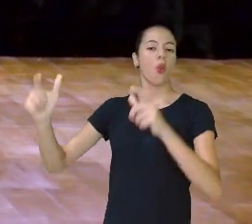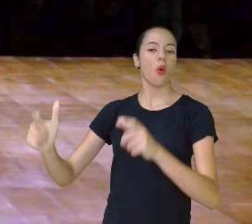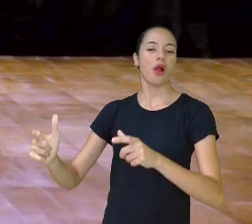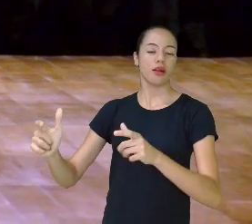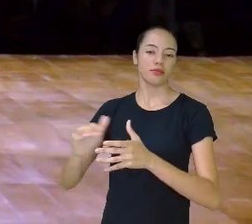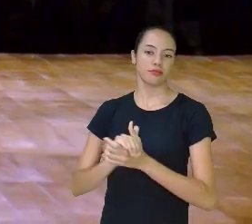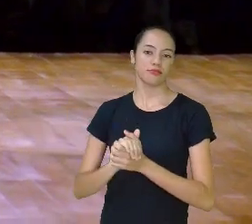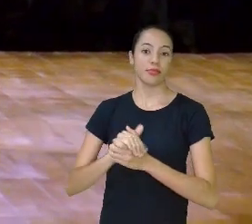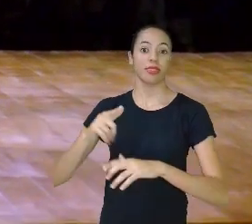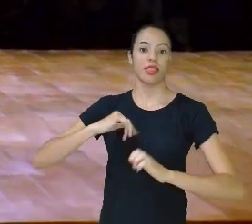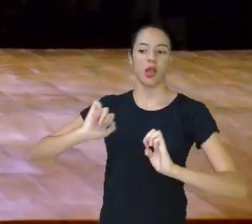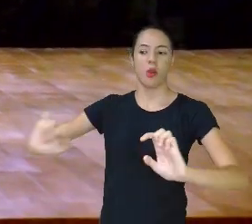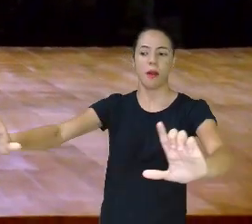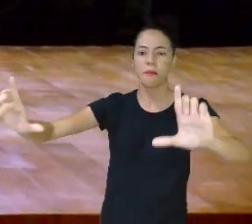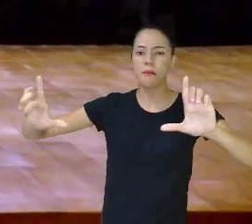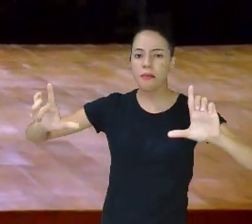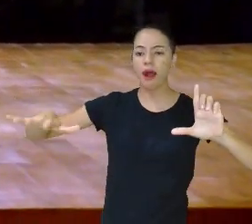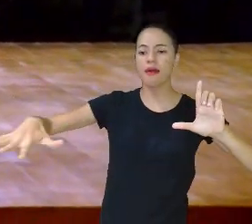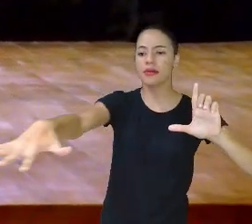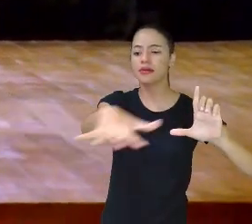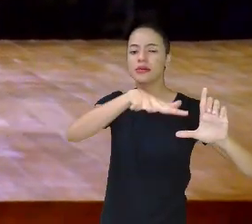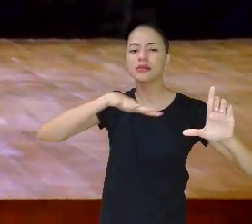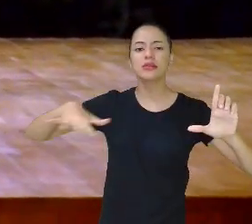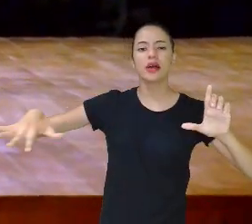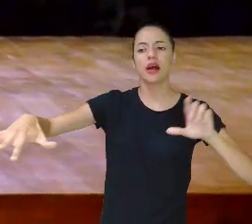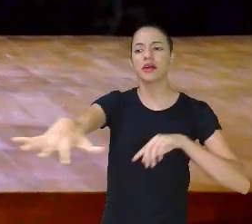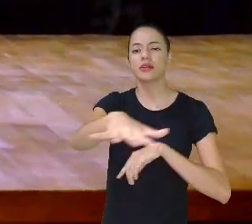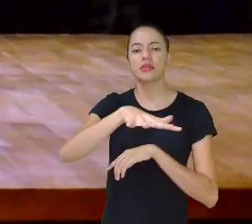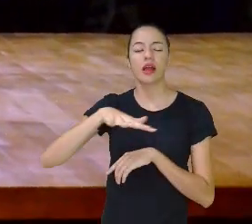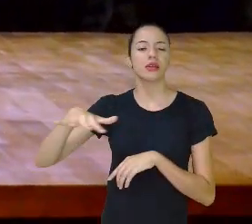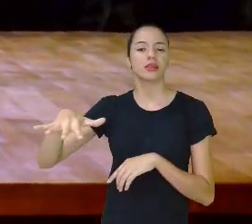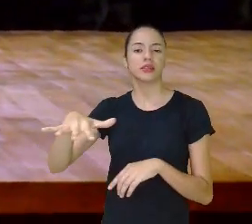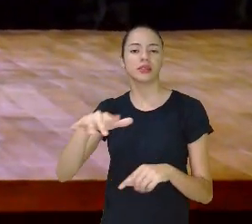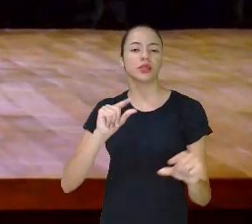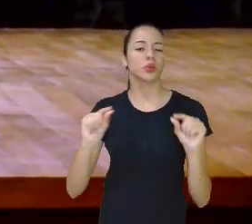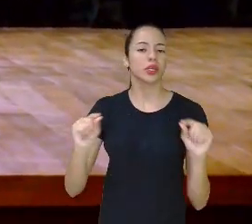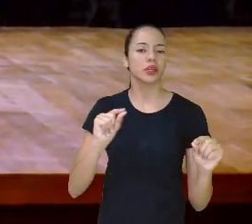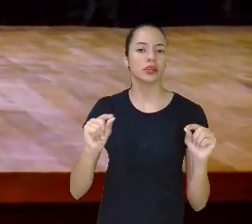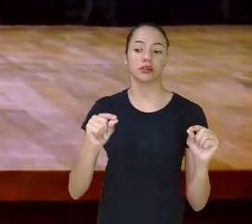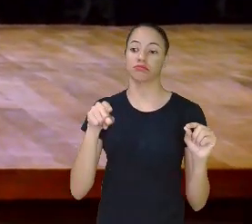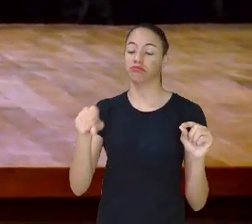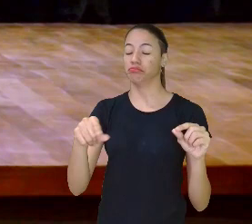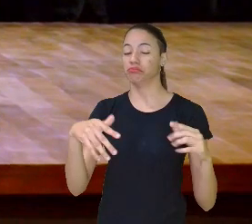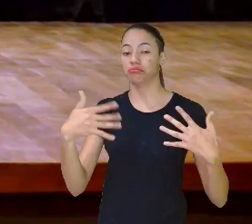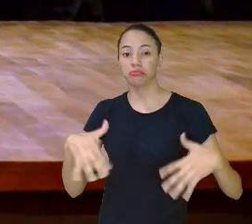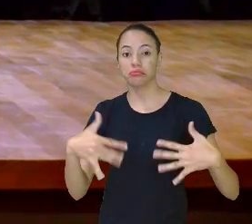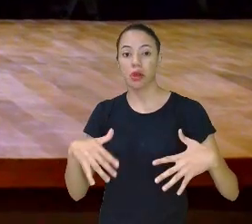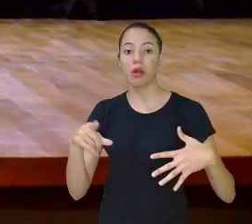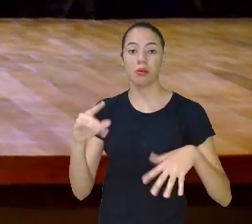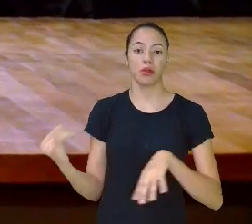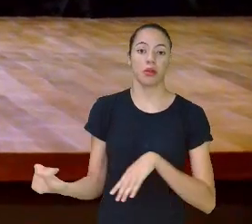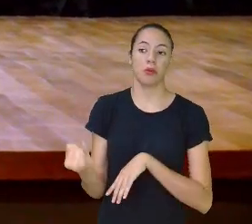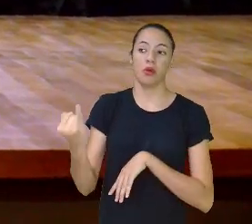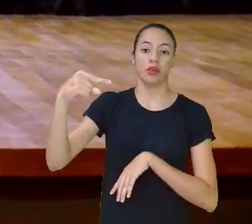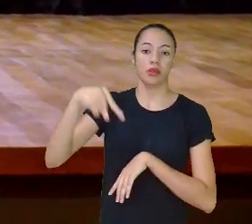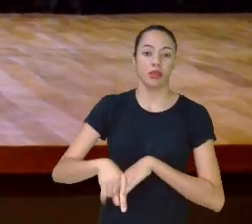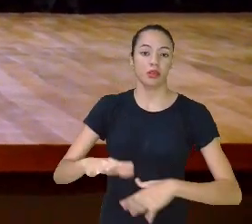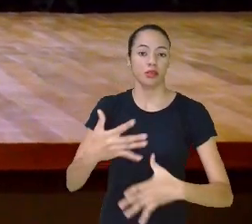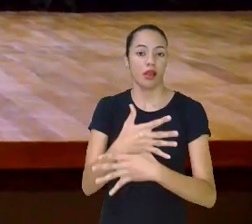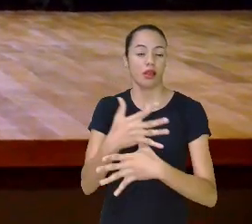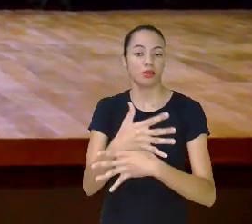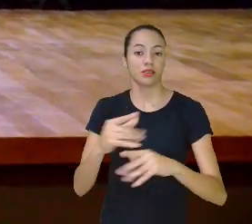de paisagem, né, de mostra tão icônica na nossa cidade. Só que